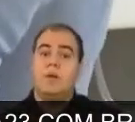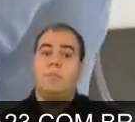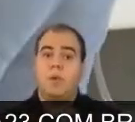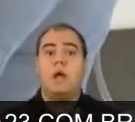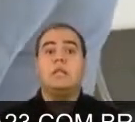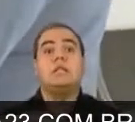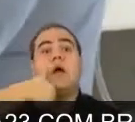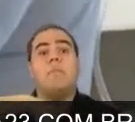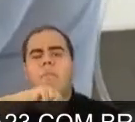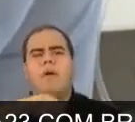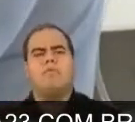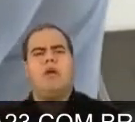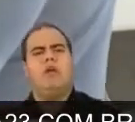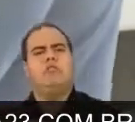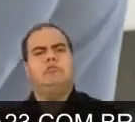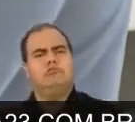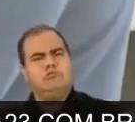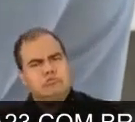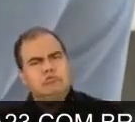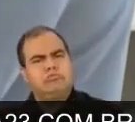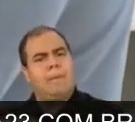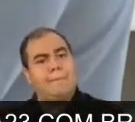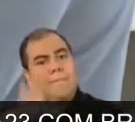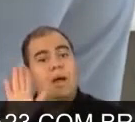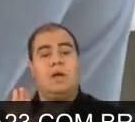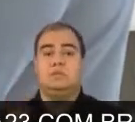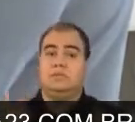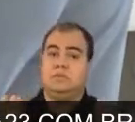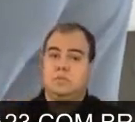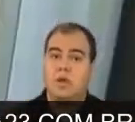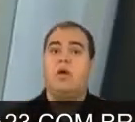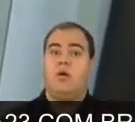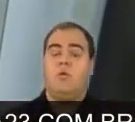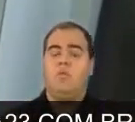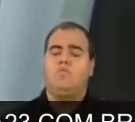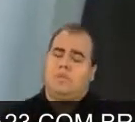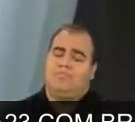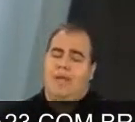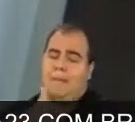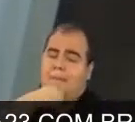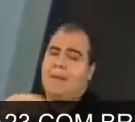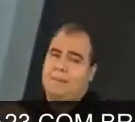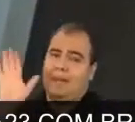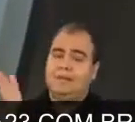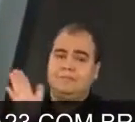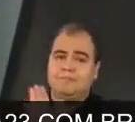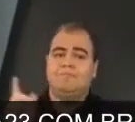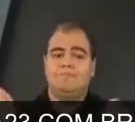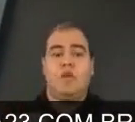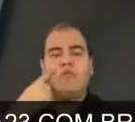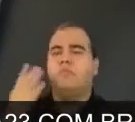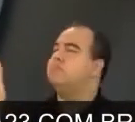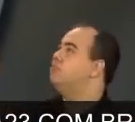que tem bastante leite né consegue para o bebê delas e para o bebê das outras pessoas ainda esse é um dos 17 bancos de leite